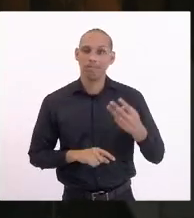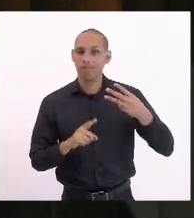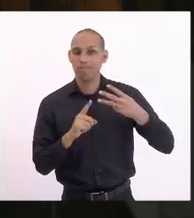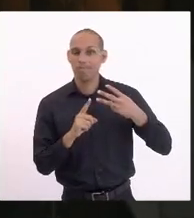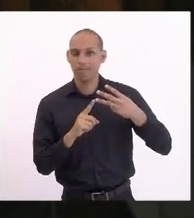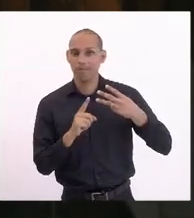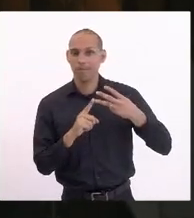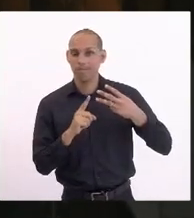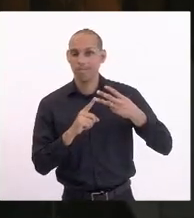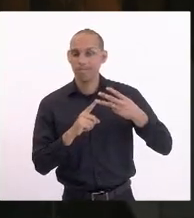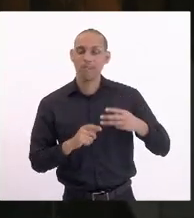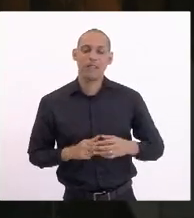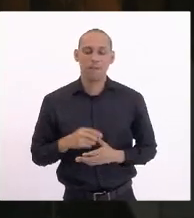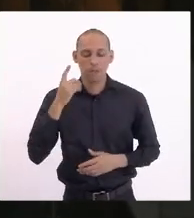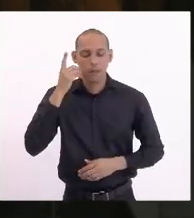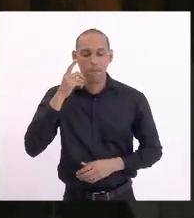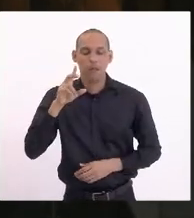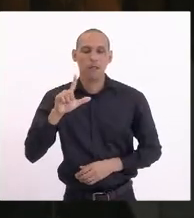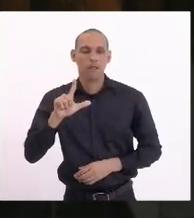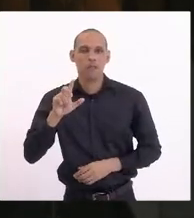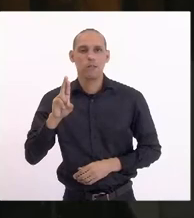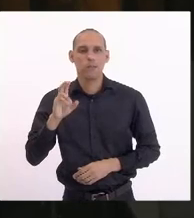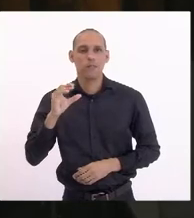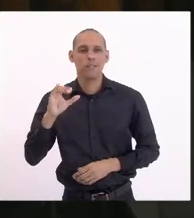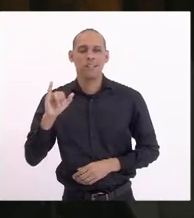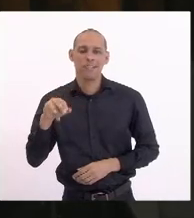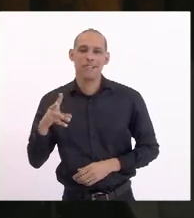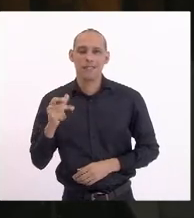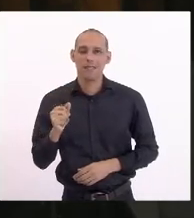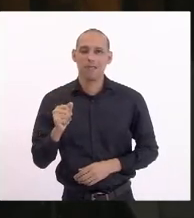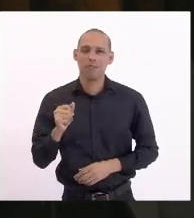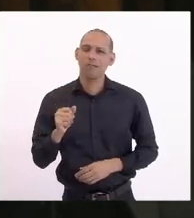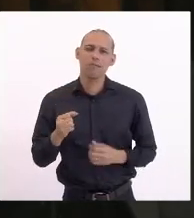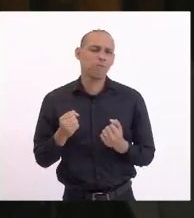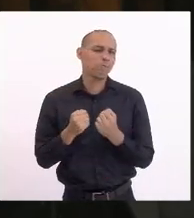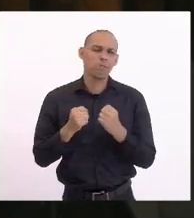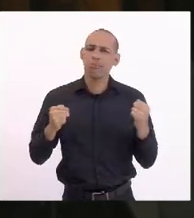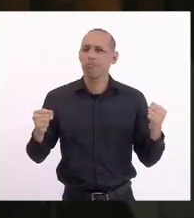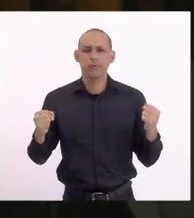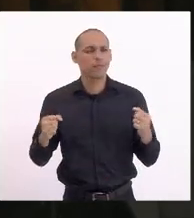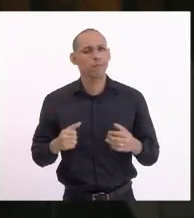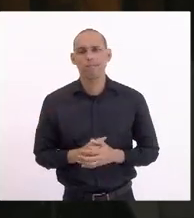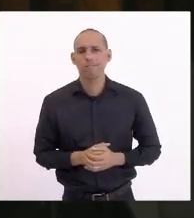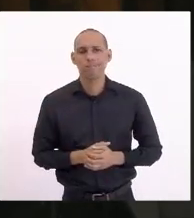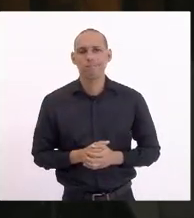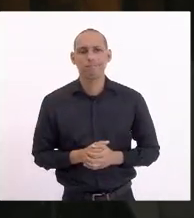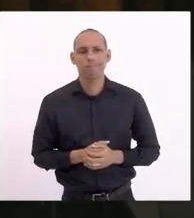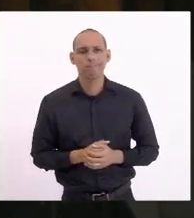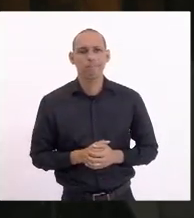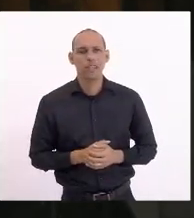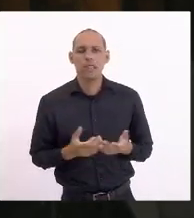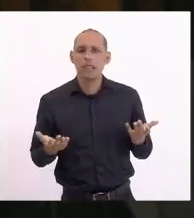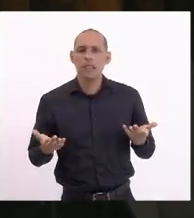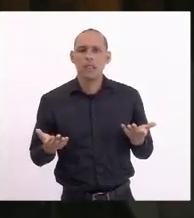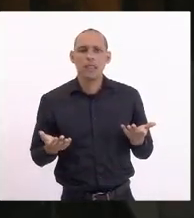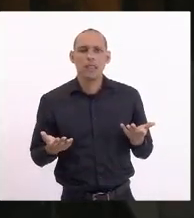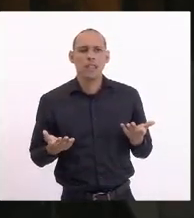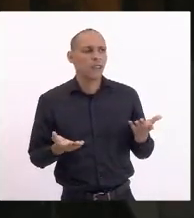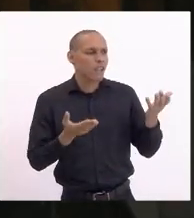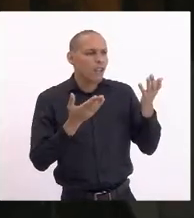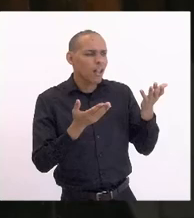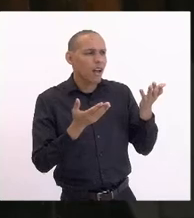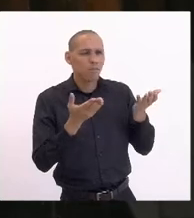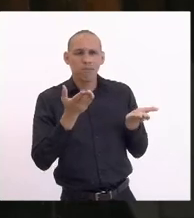Terceiro, deputada Lucinha, não é possível, numa região extremamente